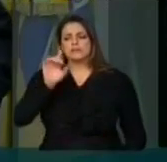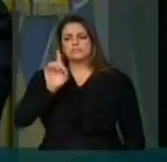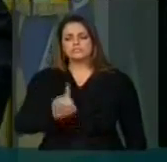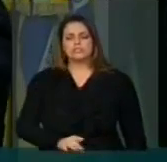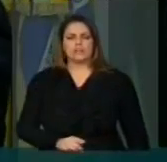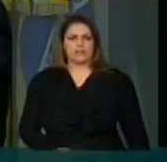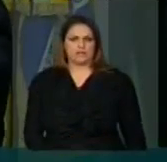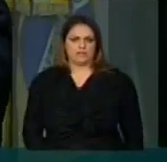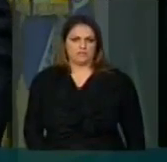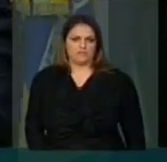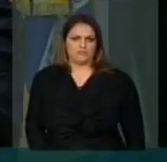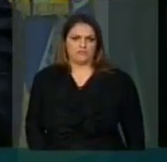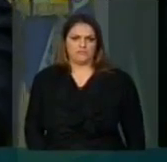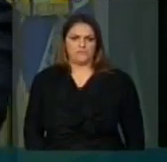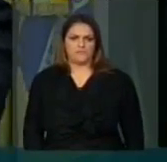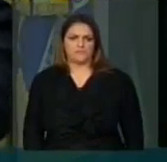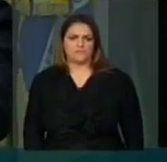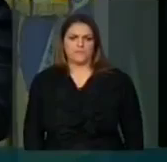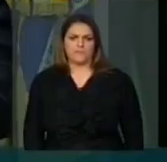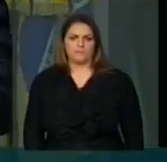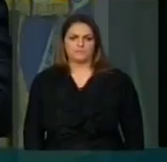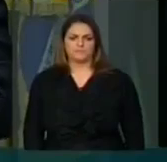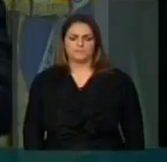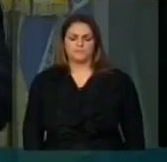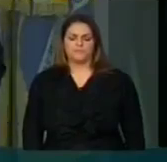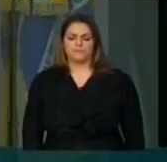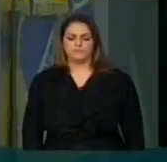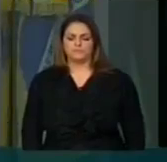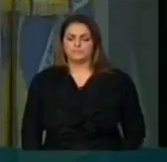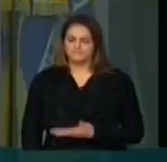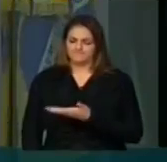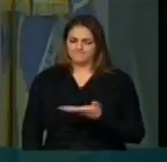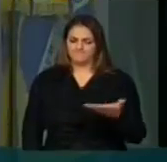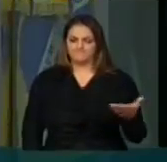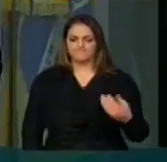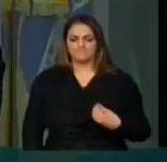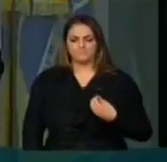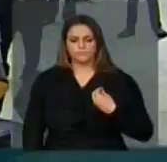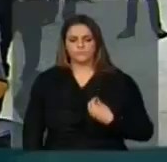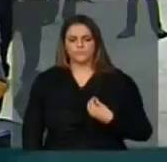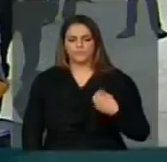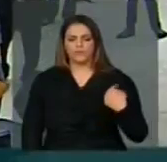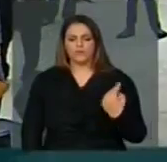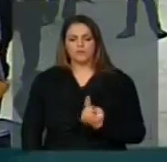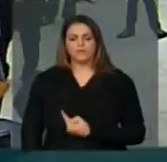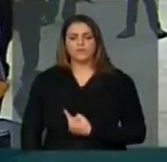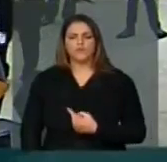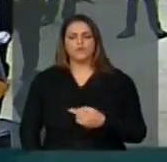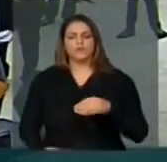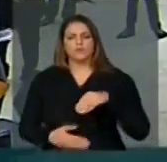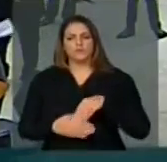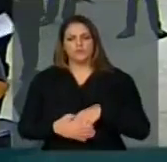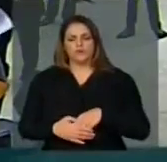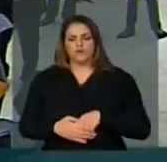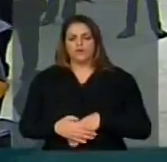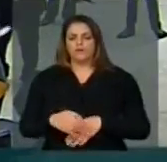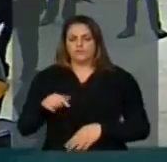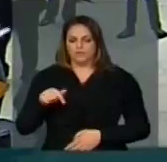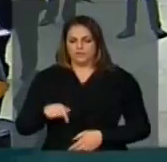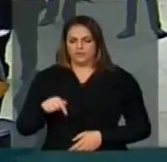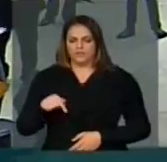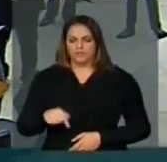todos aqui compete defender. Por isso, senhores, o nosso voto, a nossa defesa que aqui fazemos é